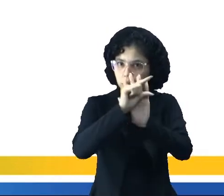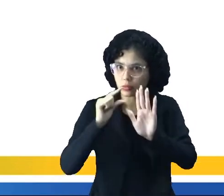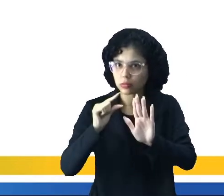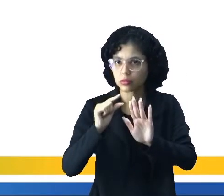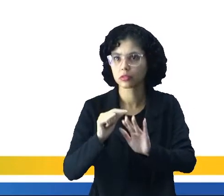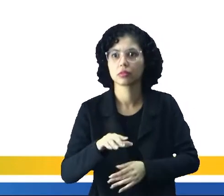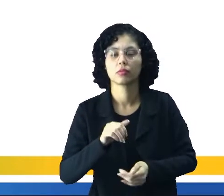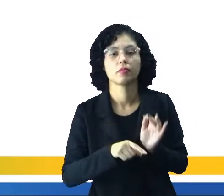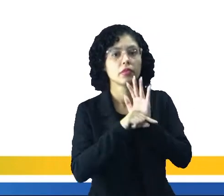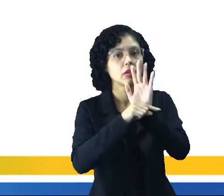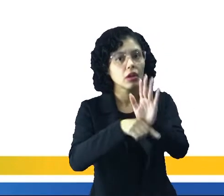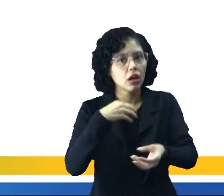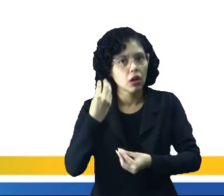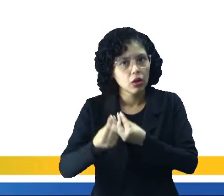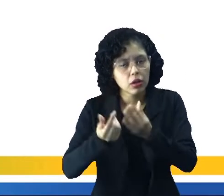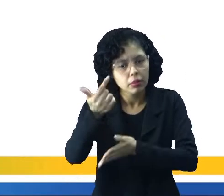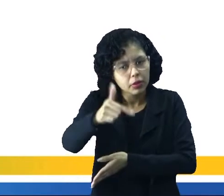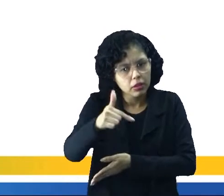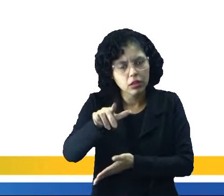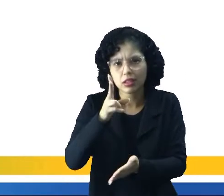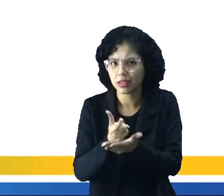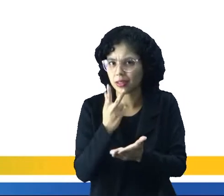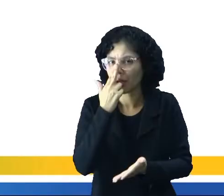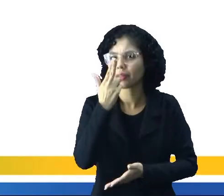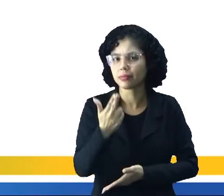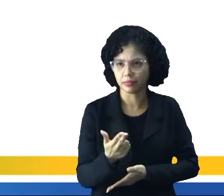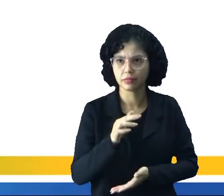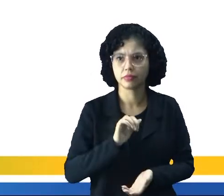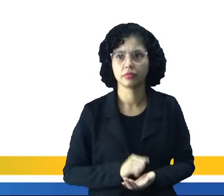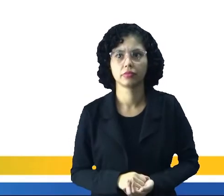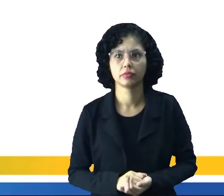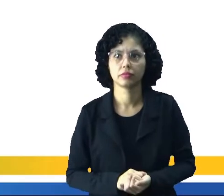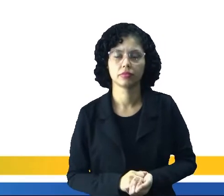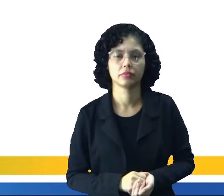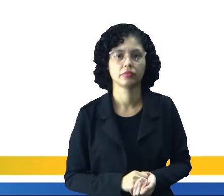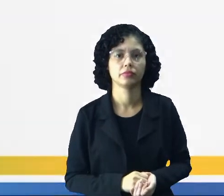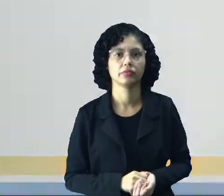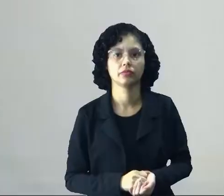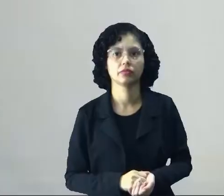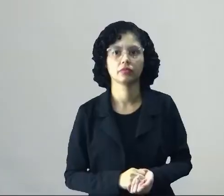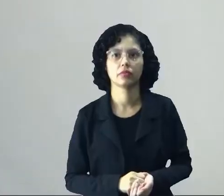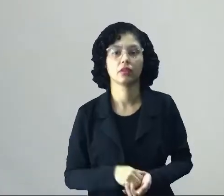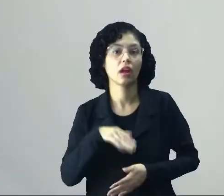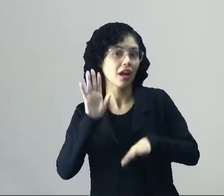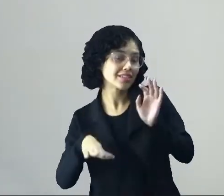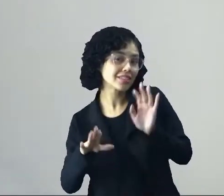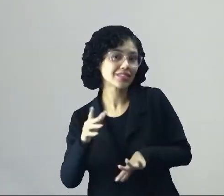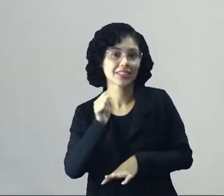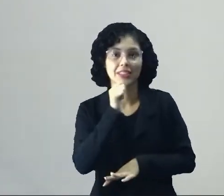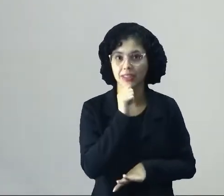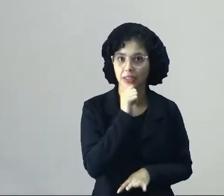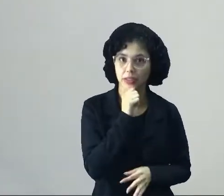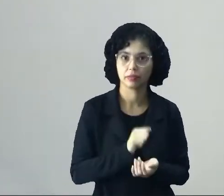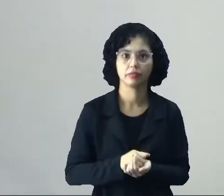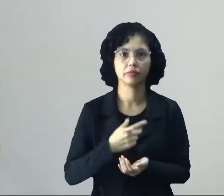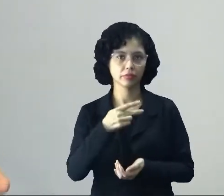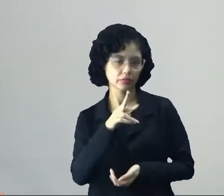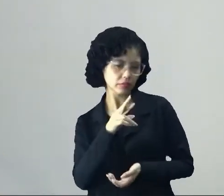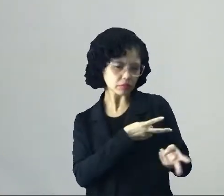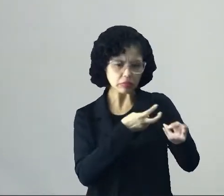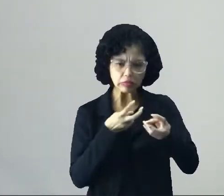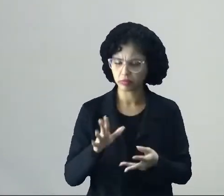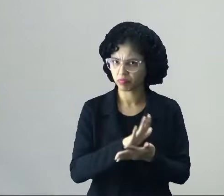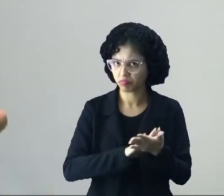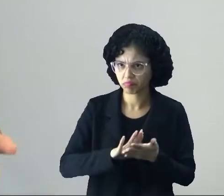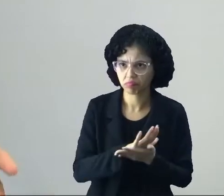de redação para demonstrar como a repetição aparece, né, empiricamente. Às vezes o participante não